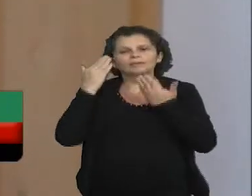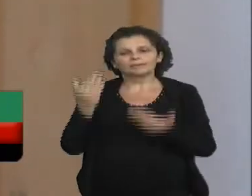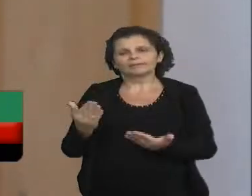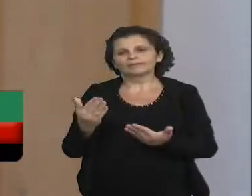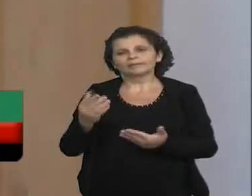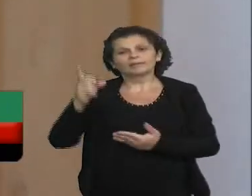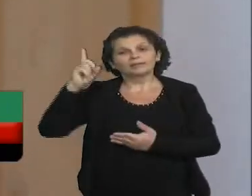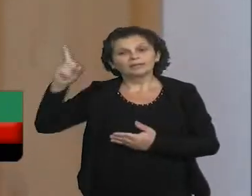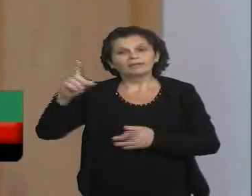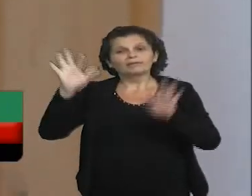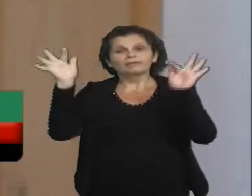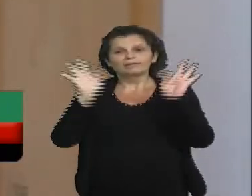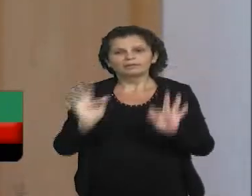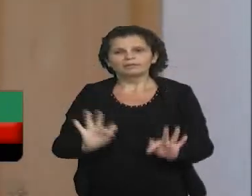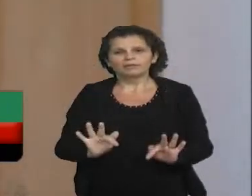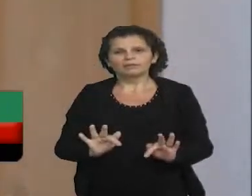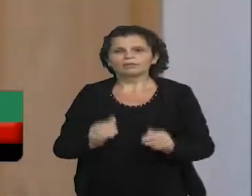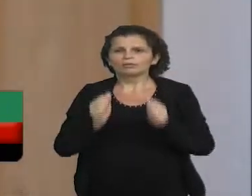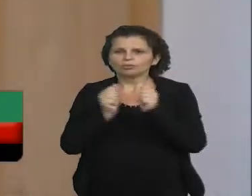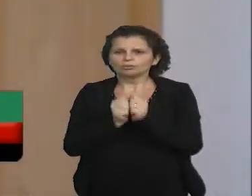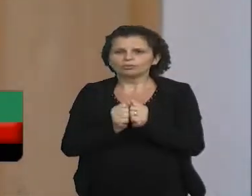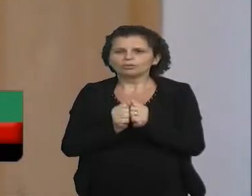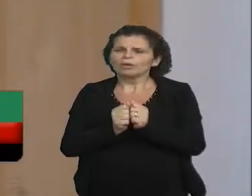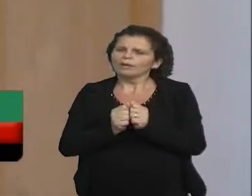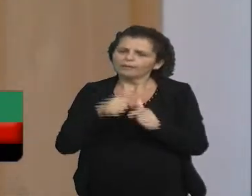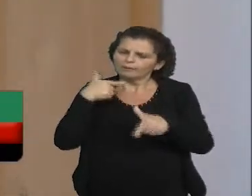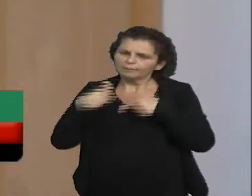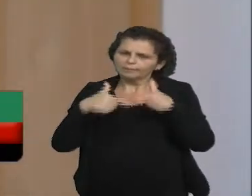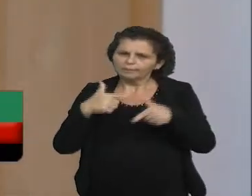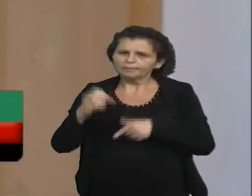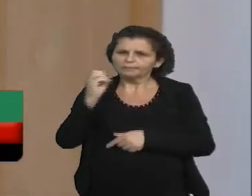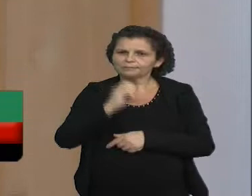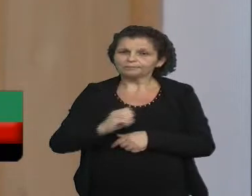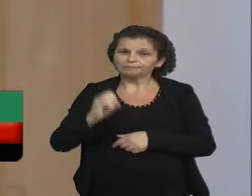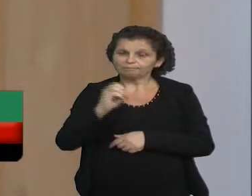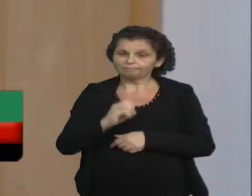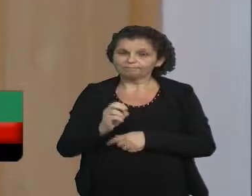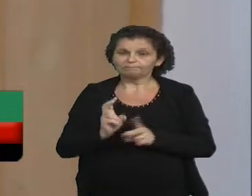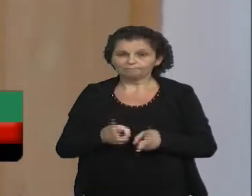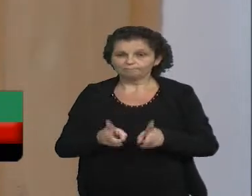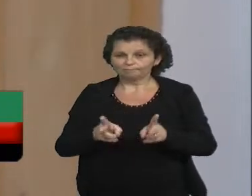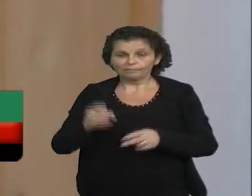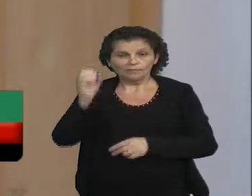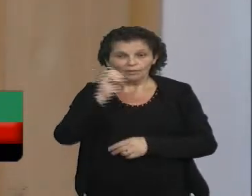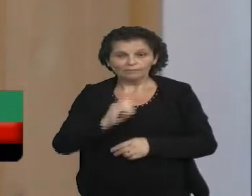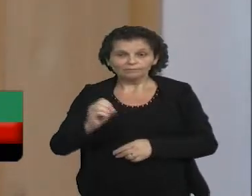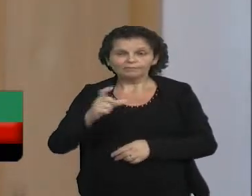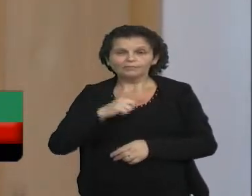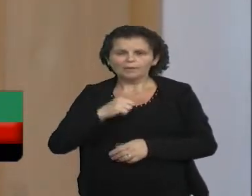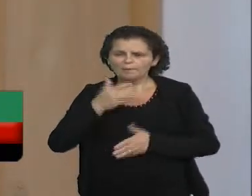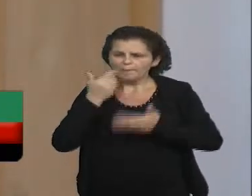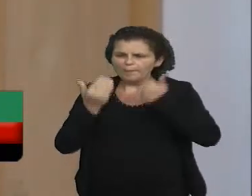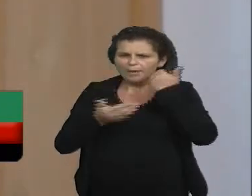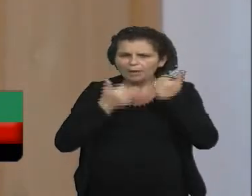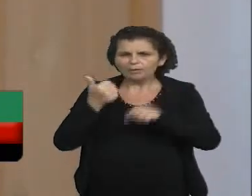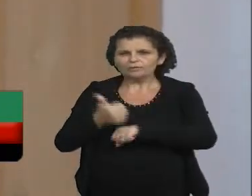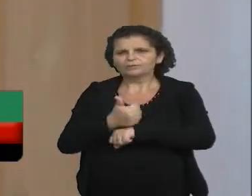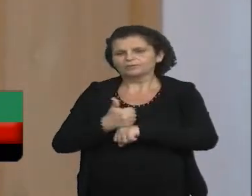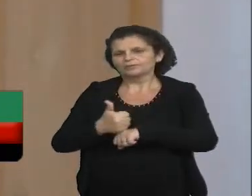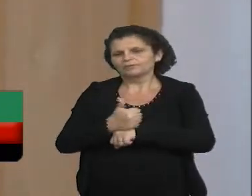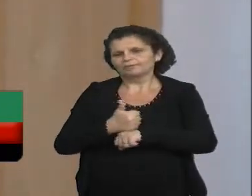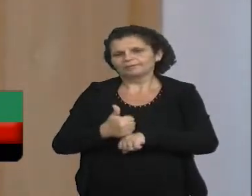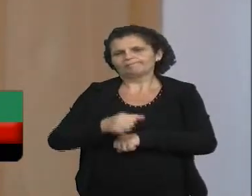o quanto eu sou feliz de ter vocês aqui na cidade. E eu sempre disse, Osasco tem os melhores